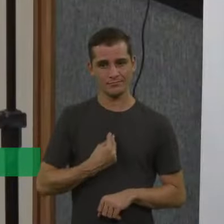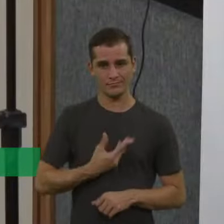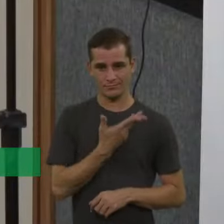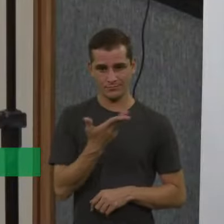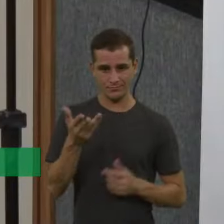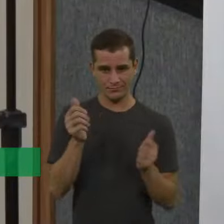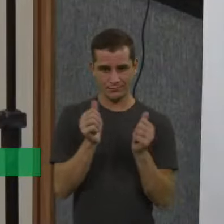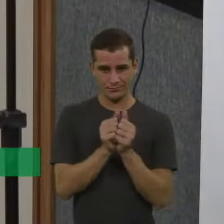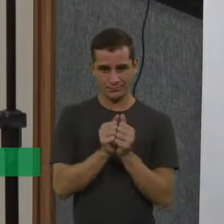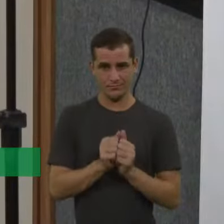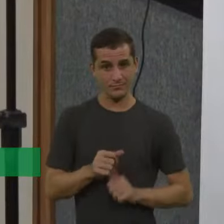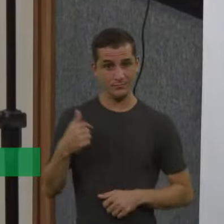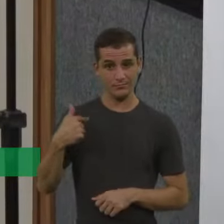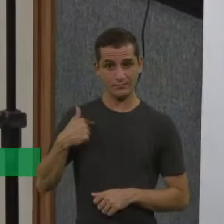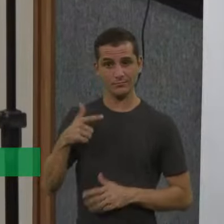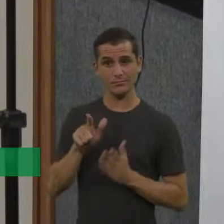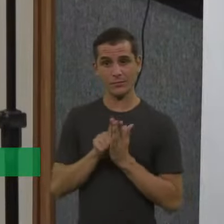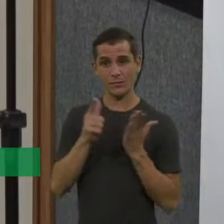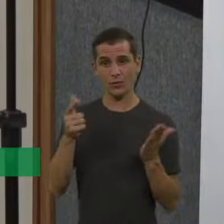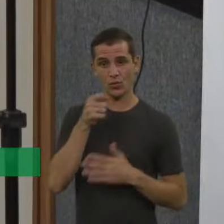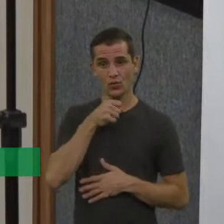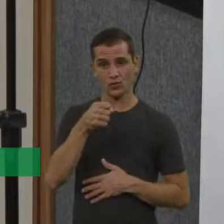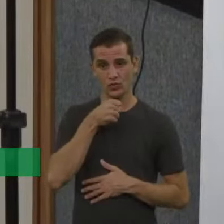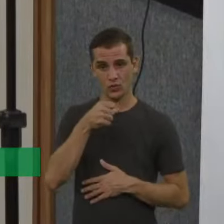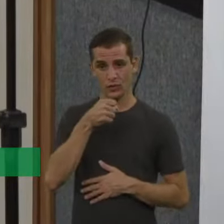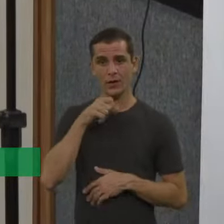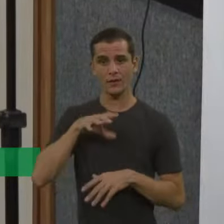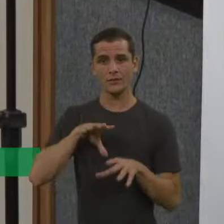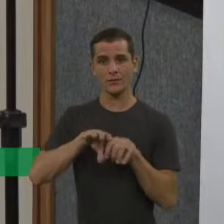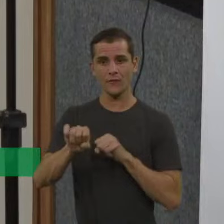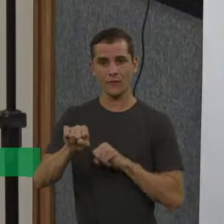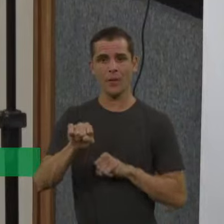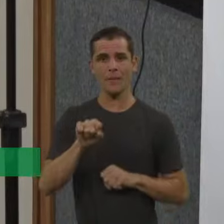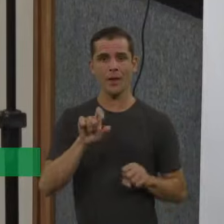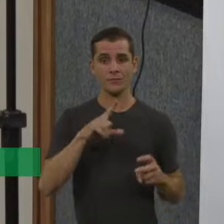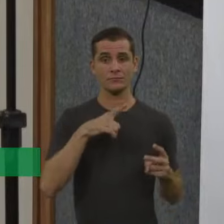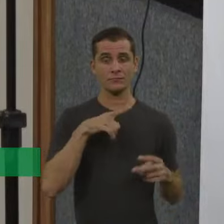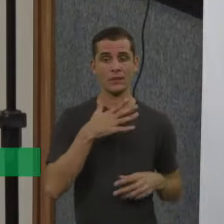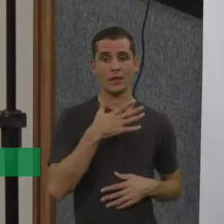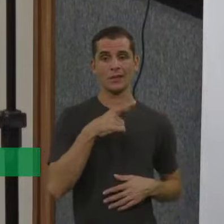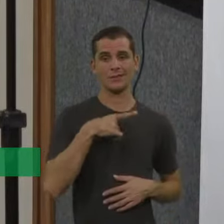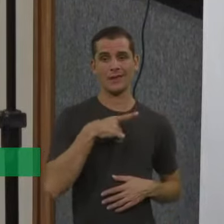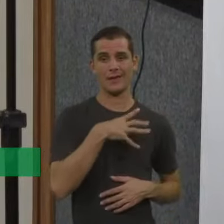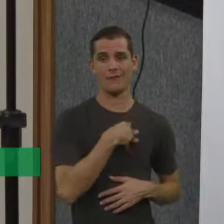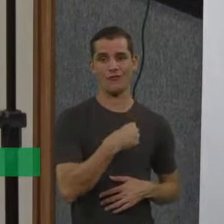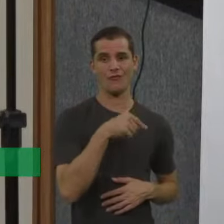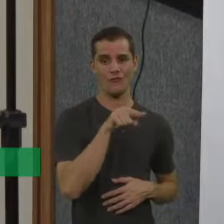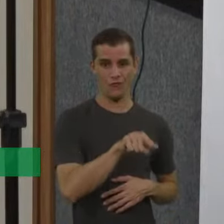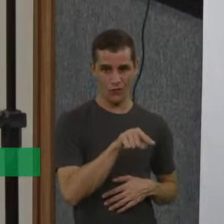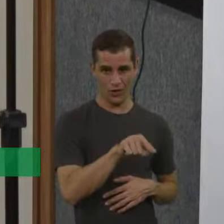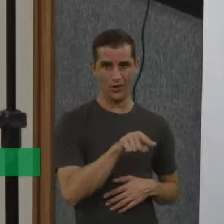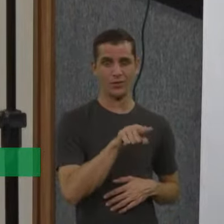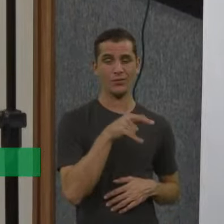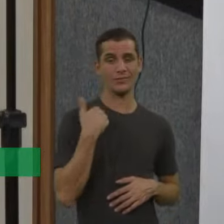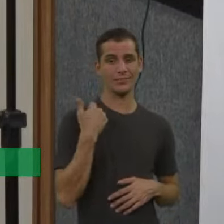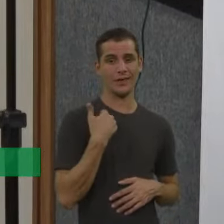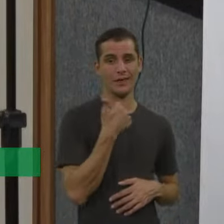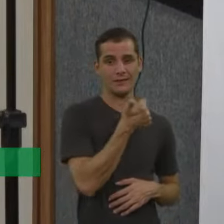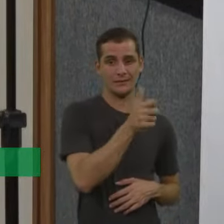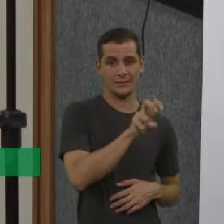sou jornalista, eu sou mãe de uma criança de 5 anos com fibrose cística e atualmente represento a